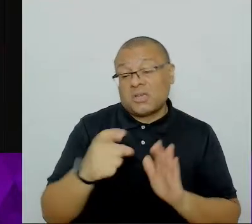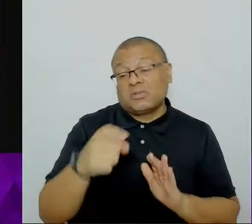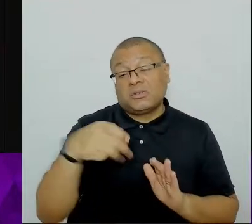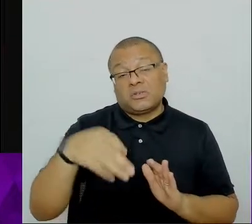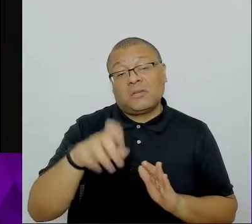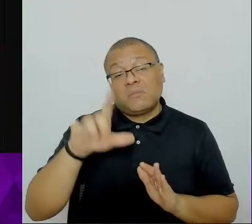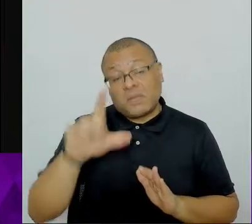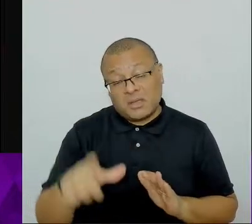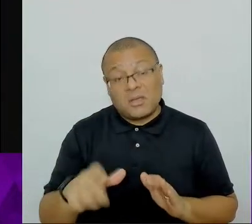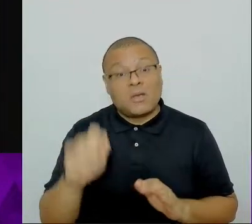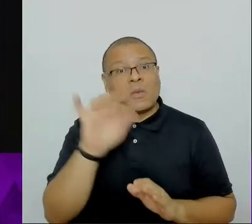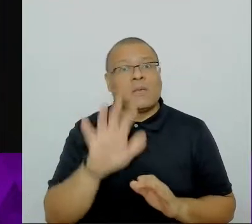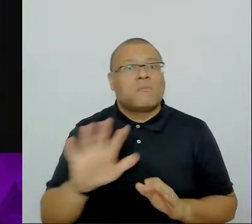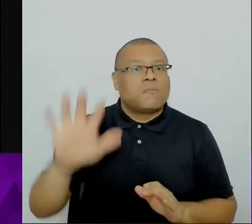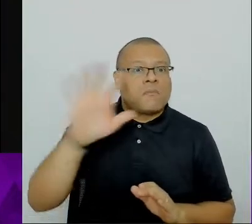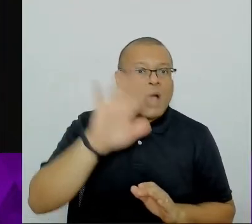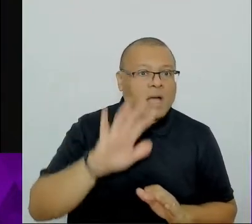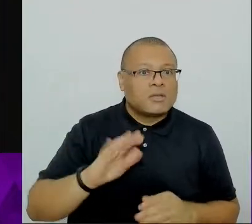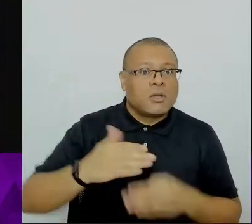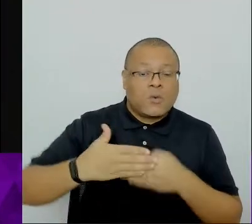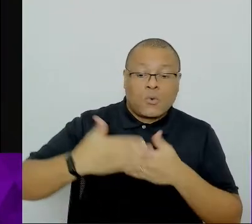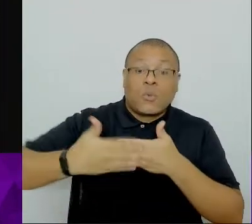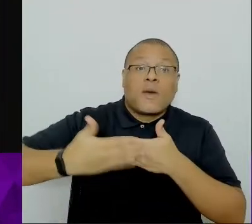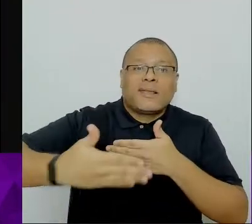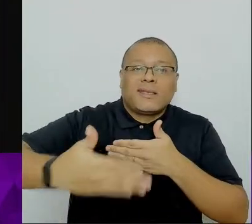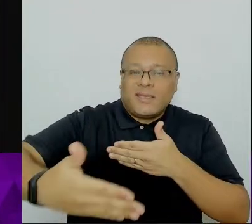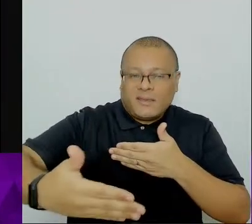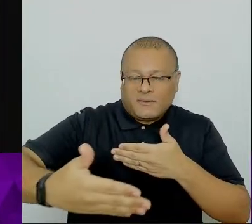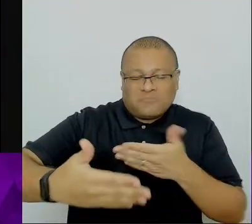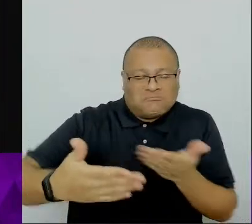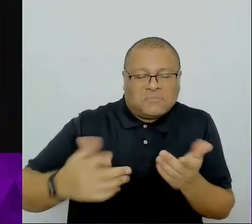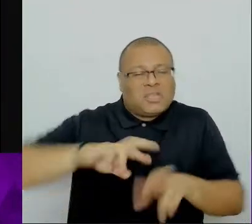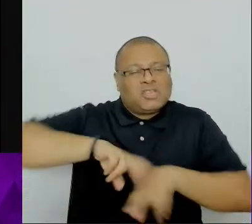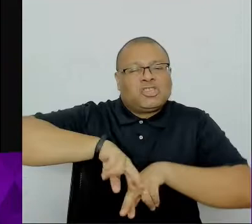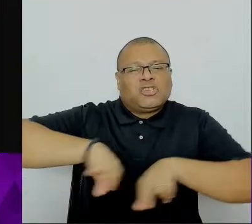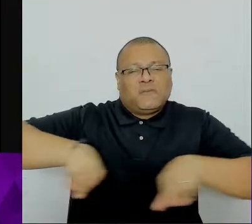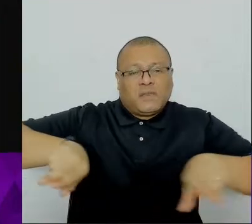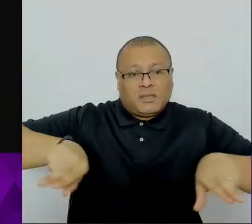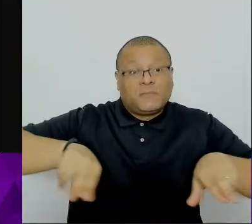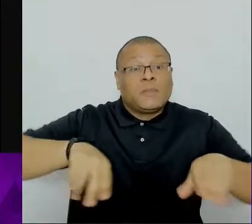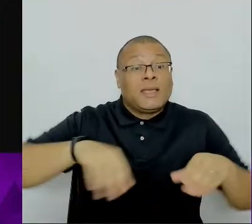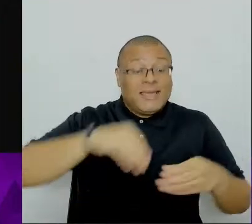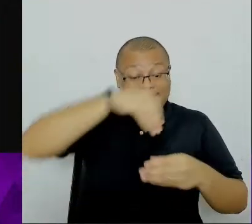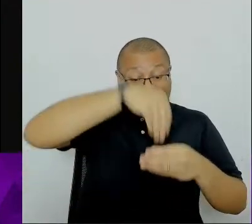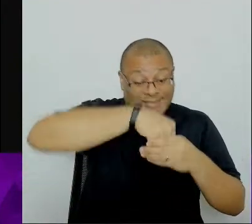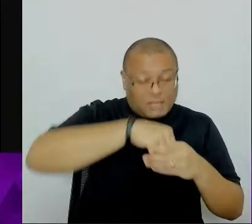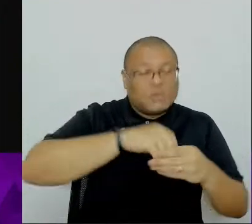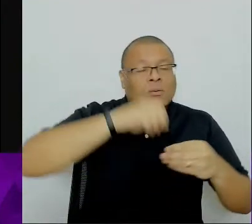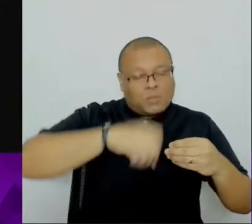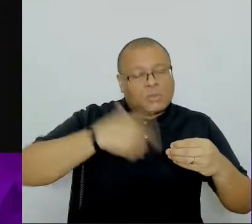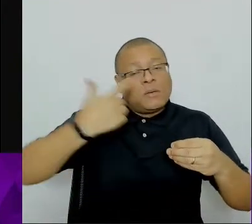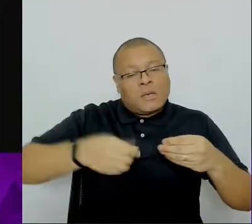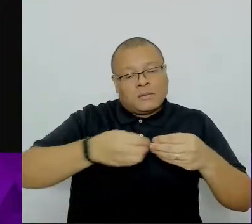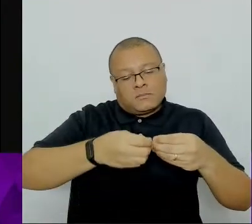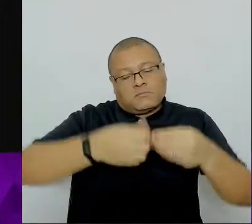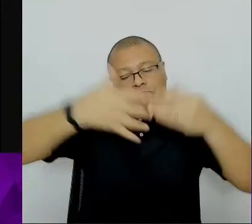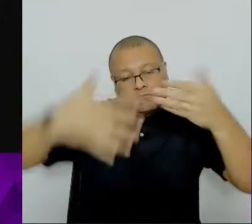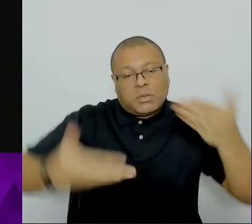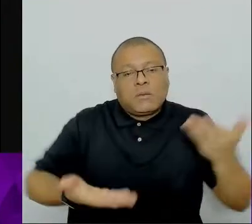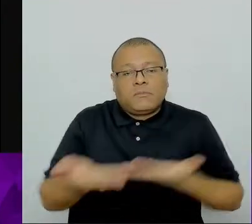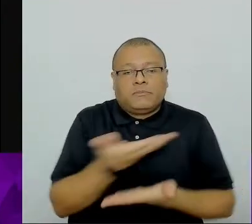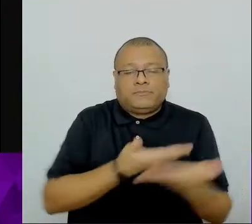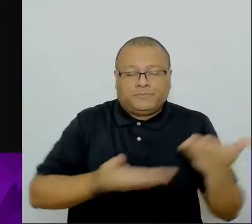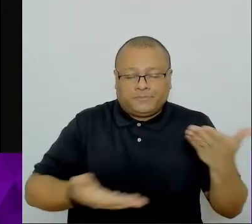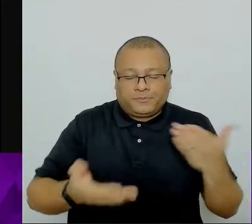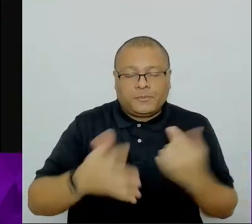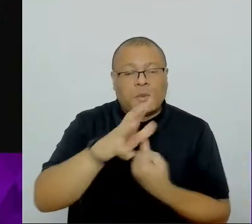ser uma imagem, ele pode ser um arquivo, e os recursos, geralmente, eles podem ter outros recursos dentro dele como forma de relacionamento. Se a gente for pensar na API